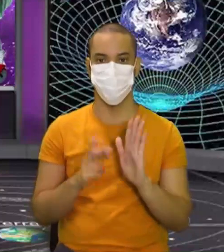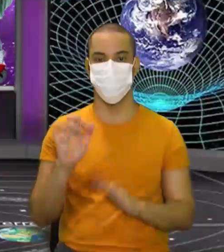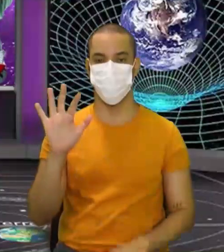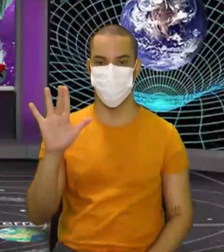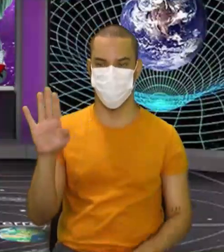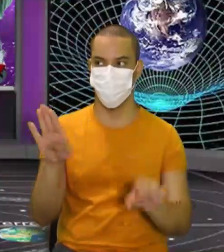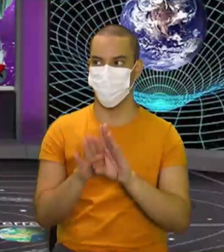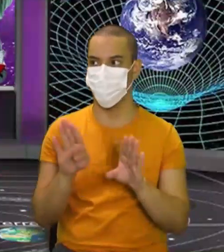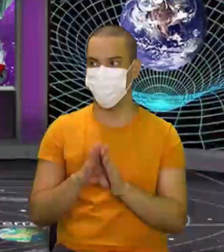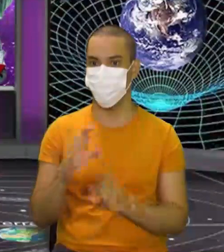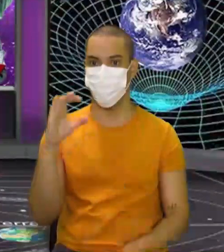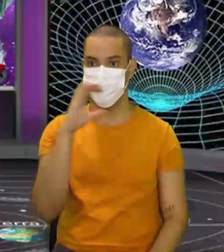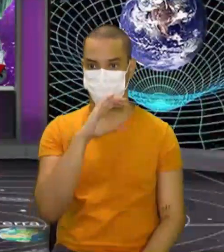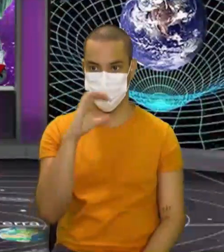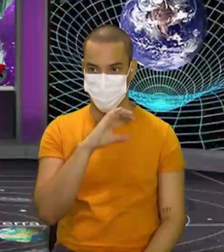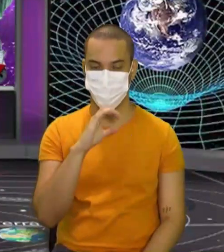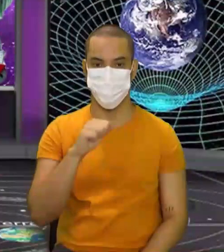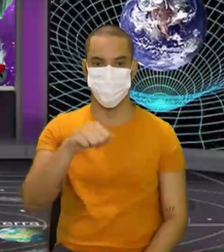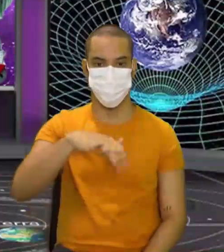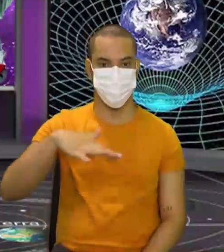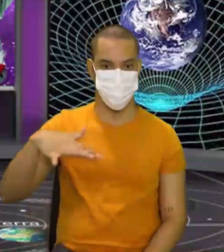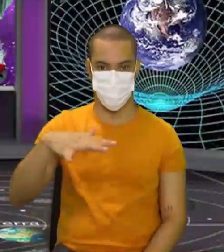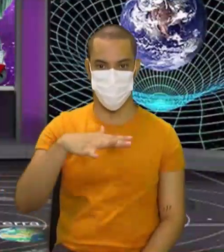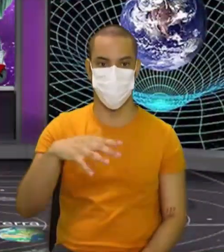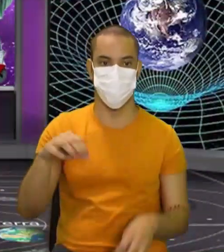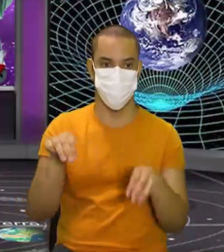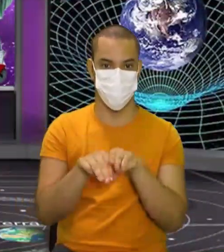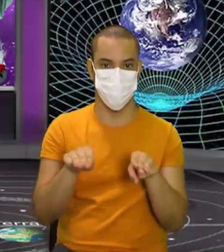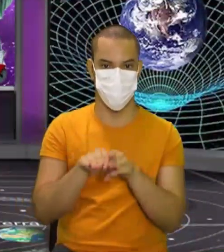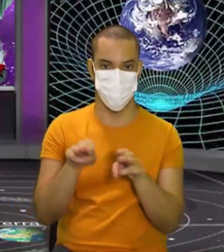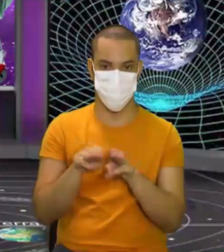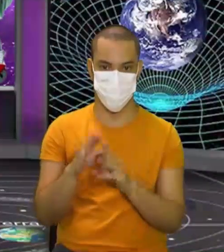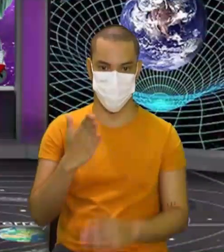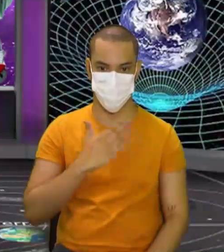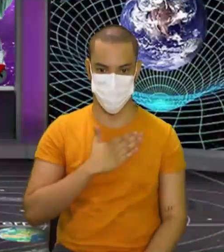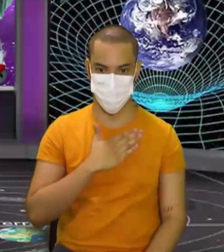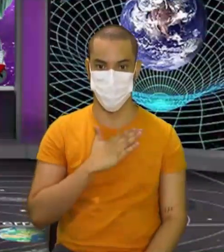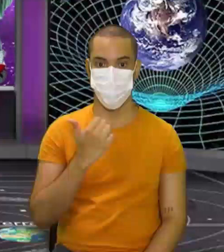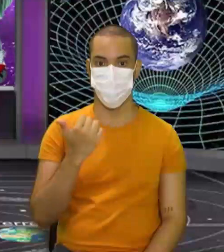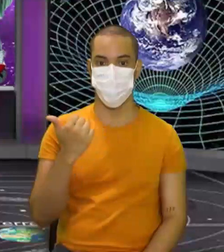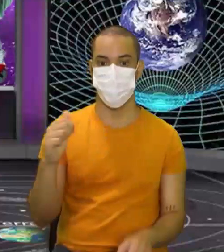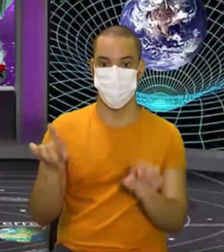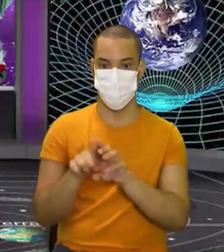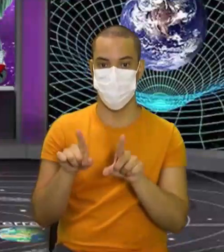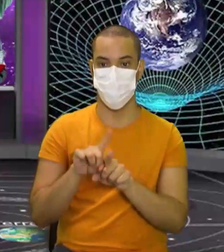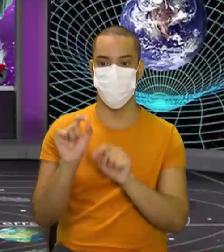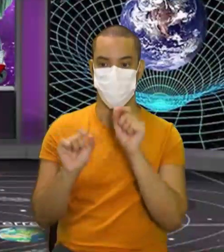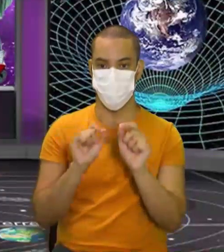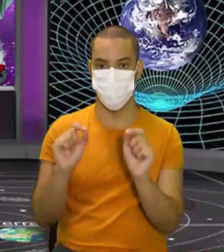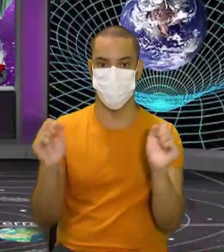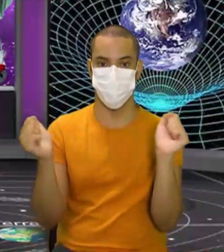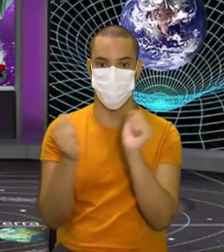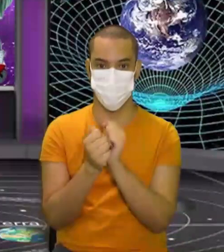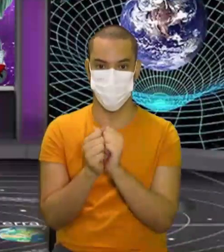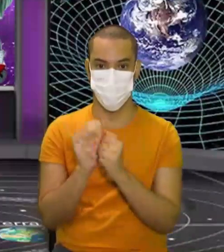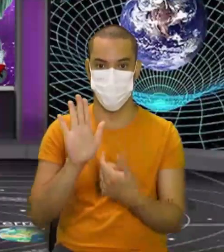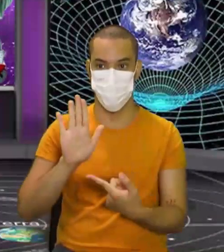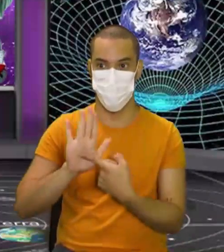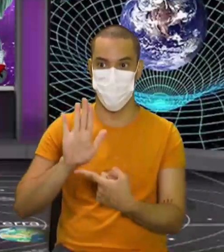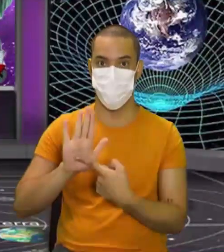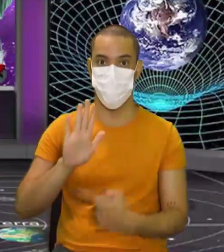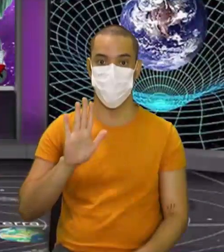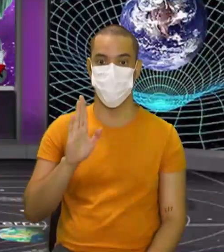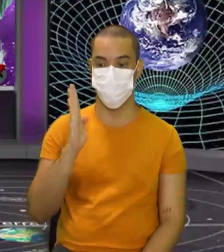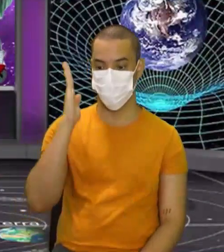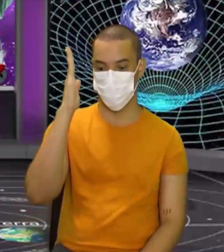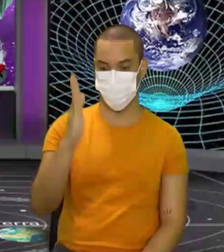polegar velocidade, campo magnético os dedos restantes e a palmada na